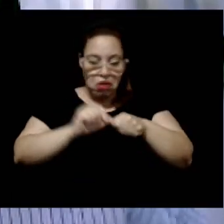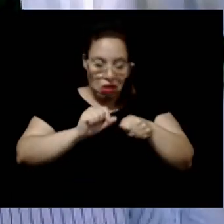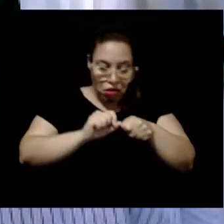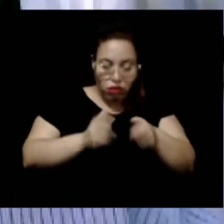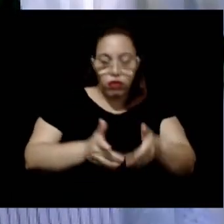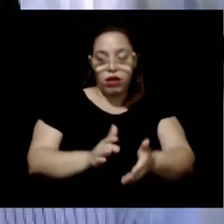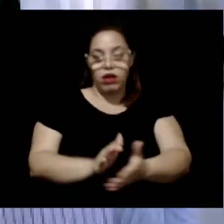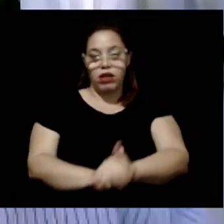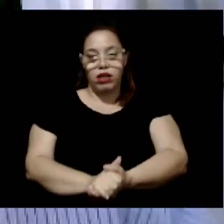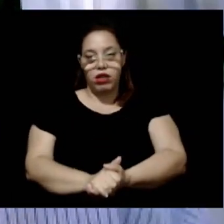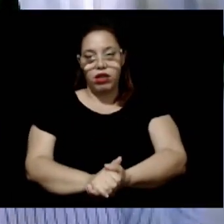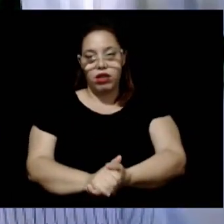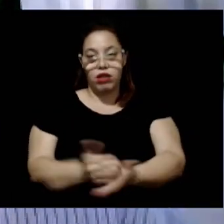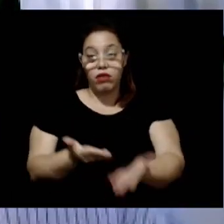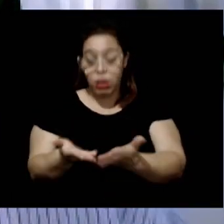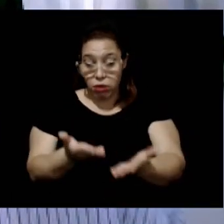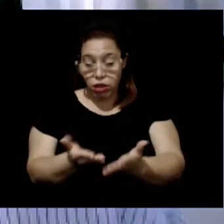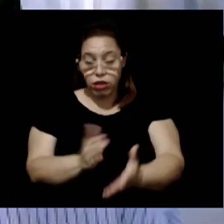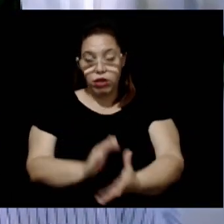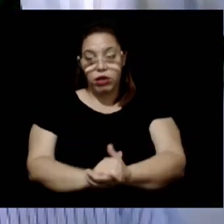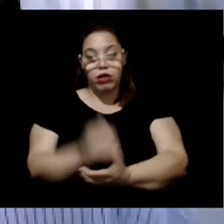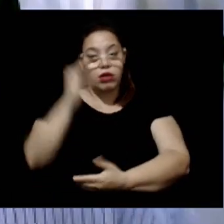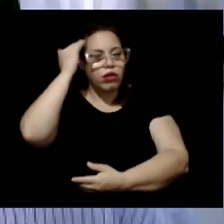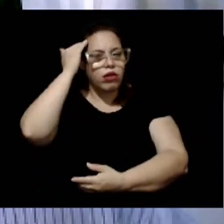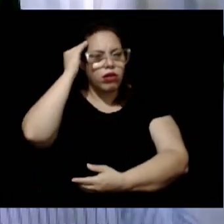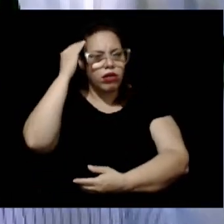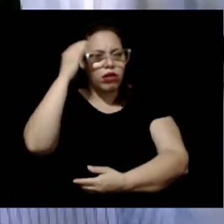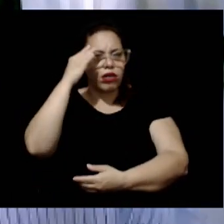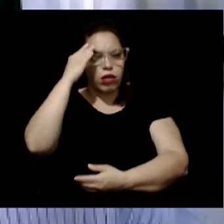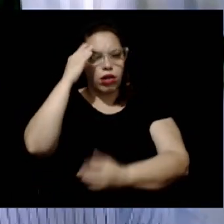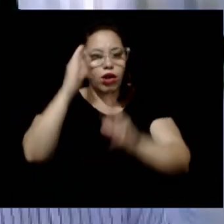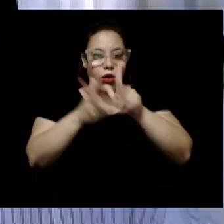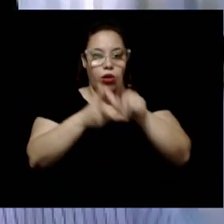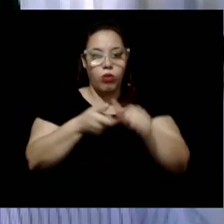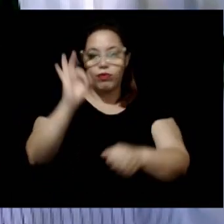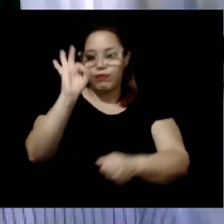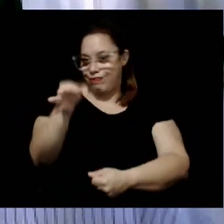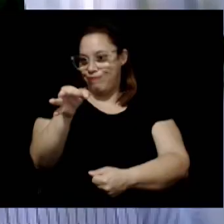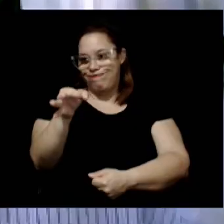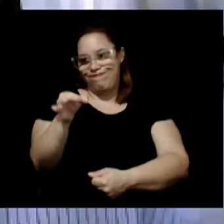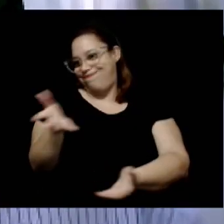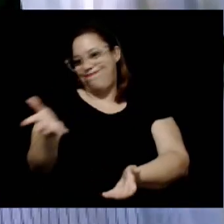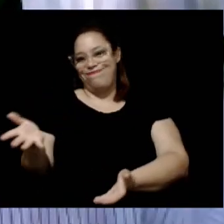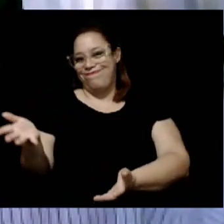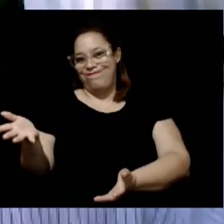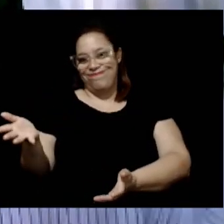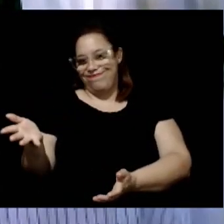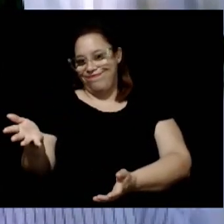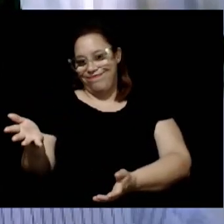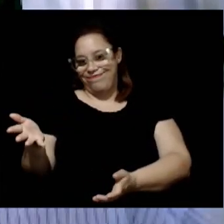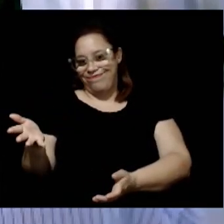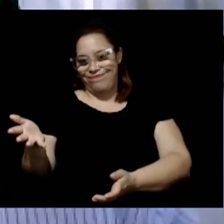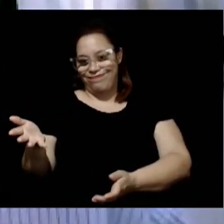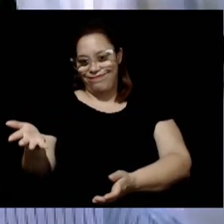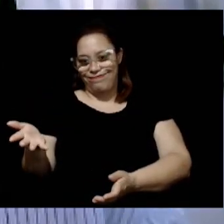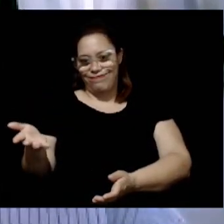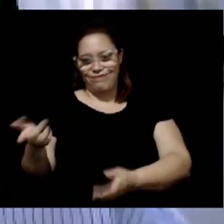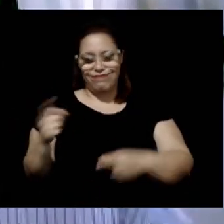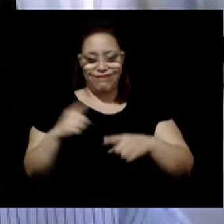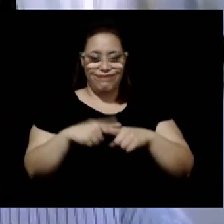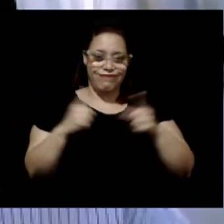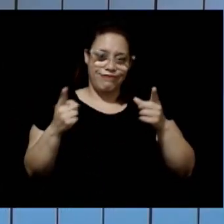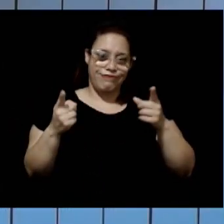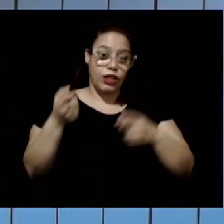parte disso. Entendo que isso é o mundo ideal, tá? Entendo que é o mundo ideal, mas é o que já foi observado,